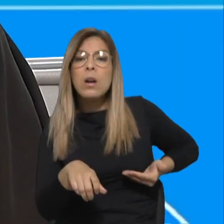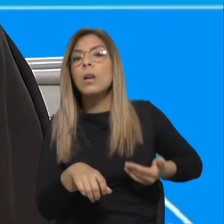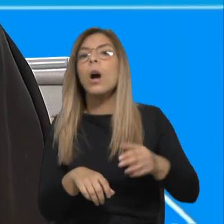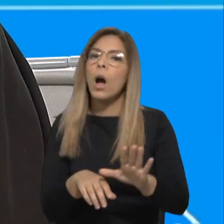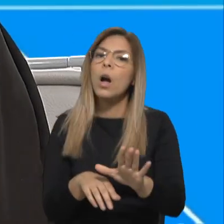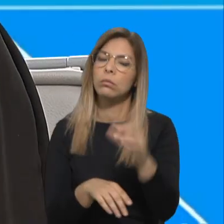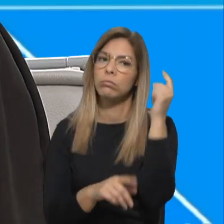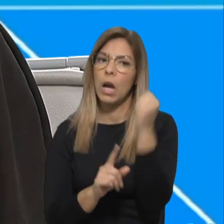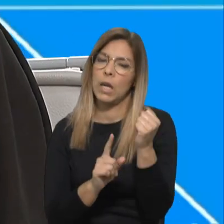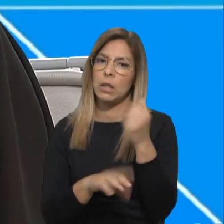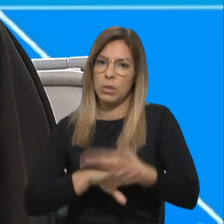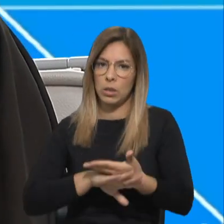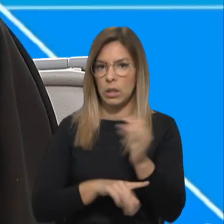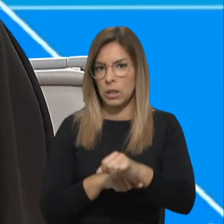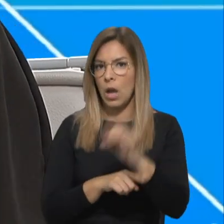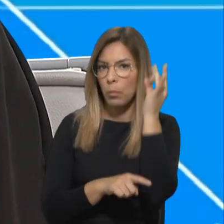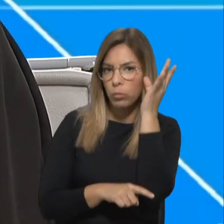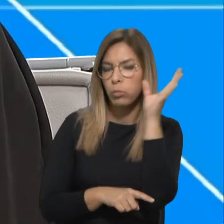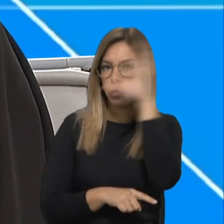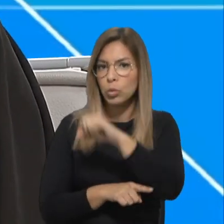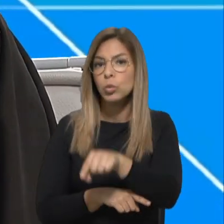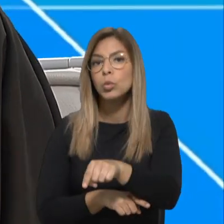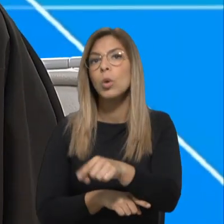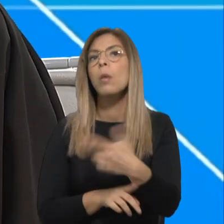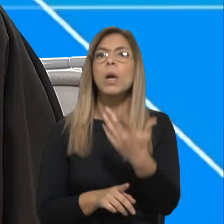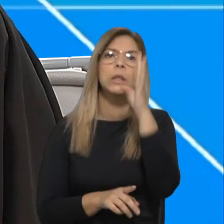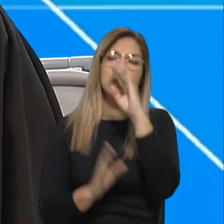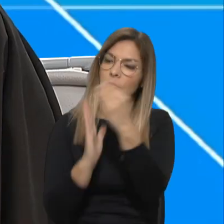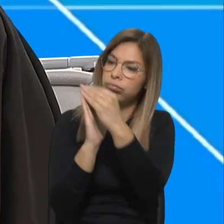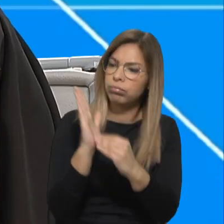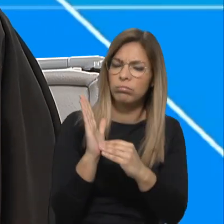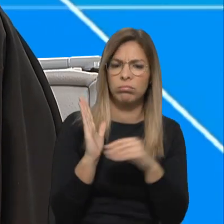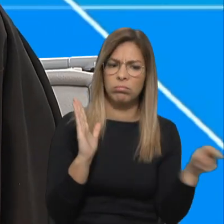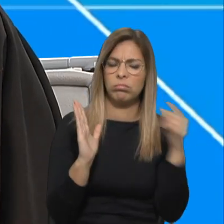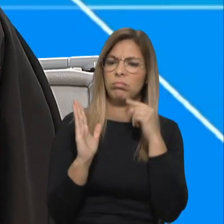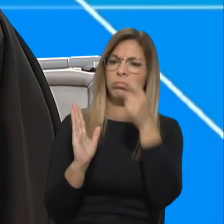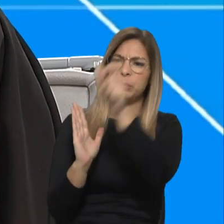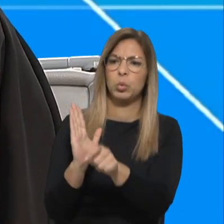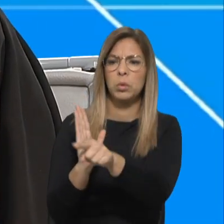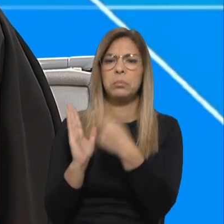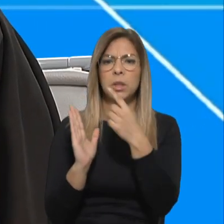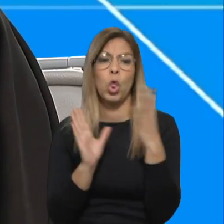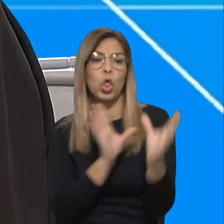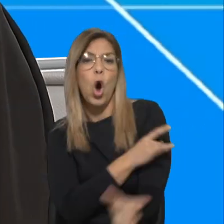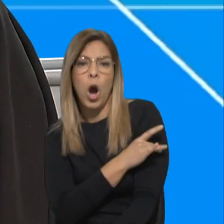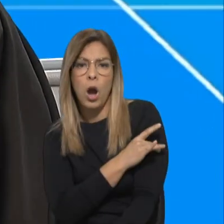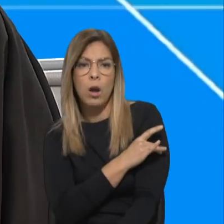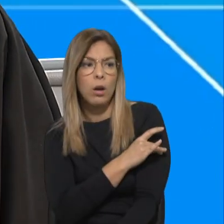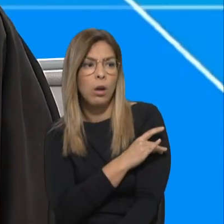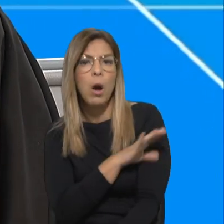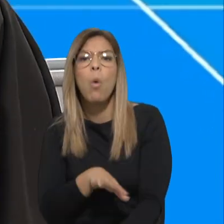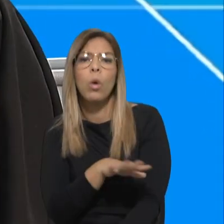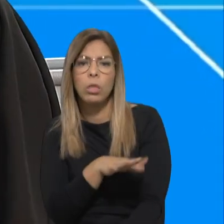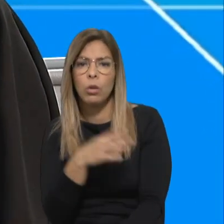crime sexual. Portanto, o segundo grupo de trabalho, se recebe um parecer que diz que esta pessoa afirma que o suspeito a tocou, mas não diz